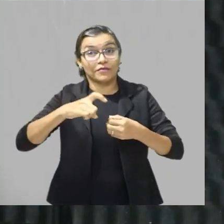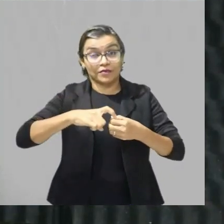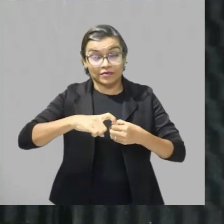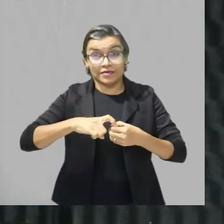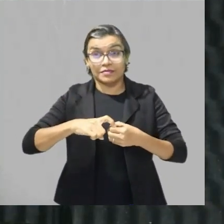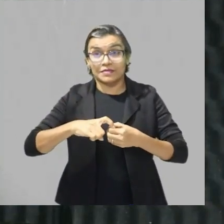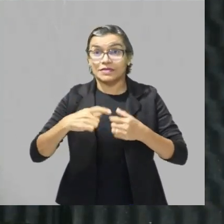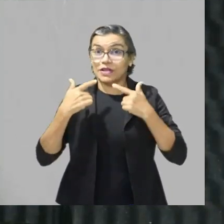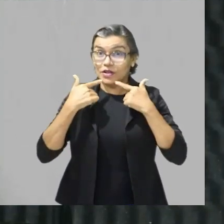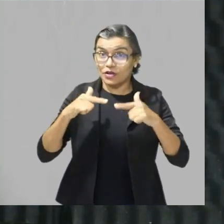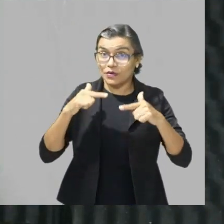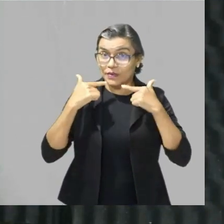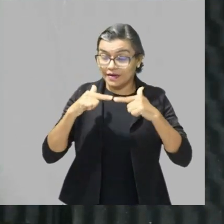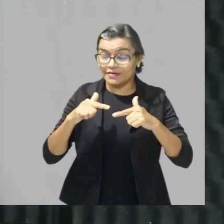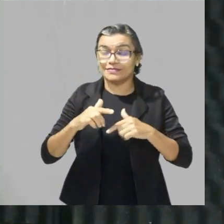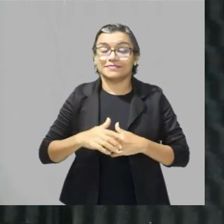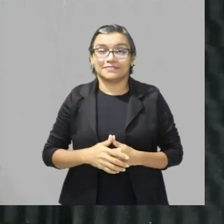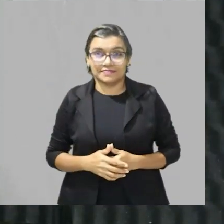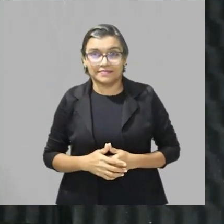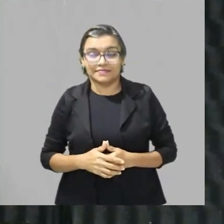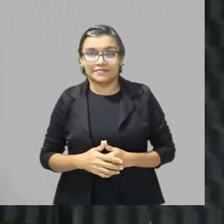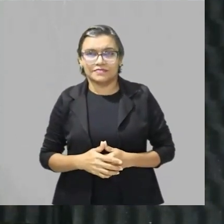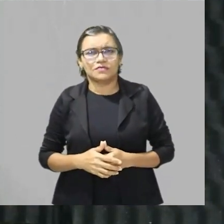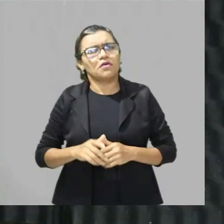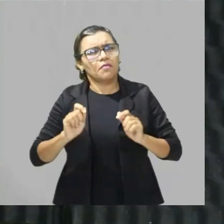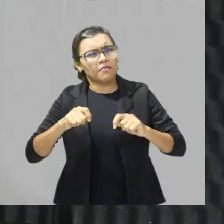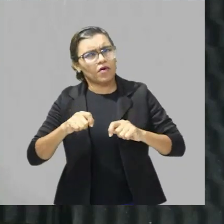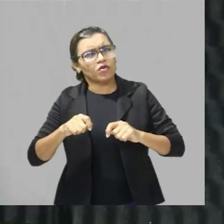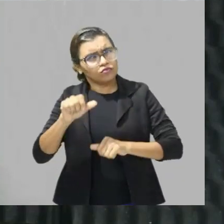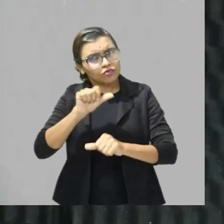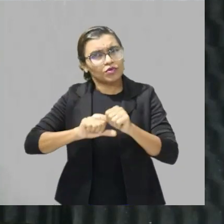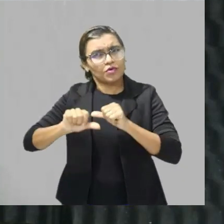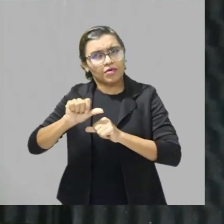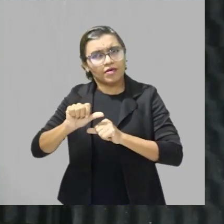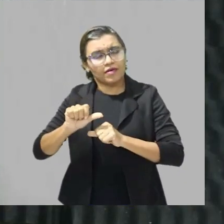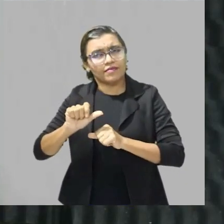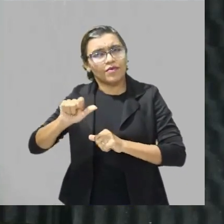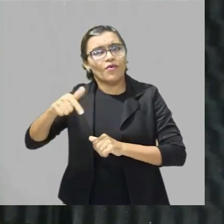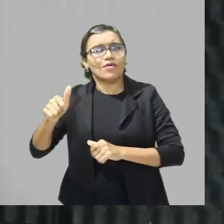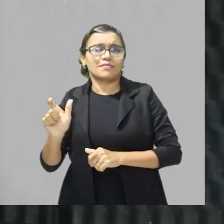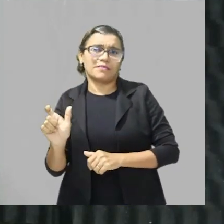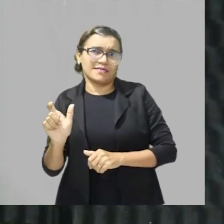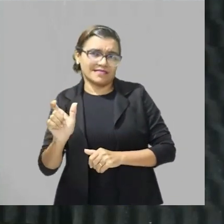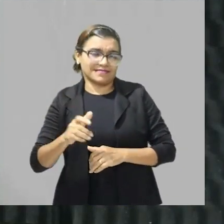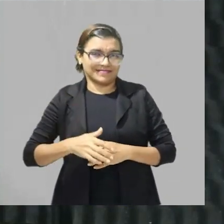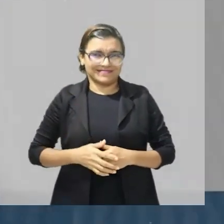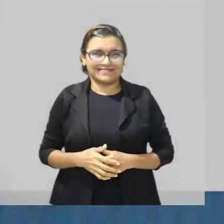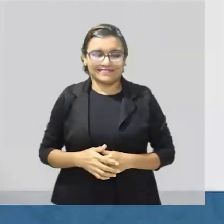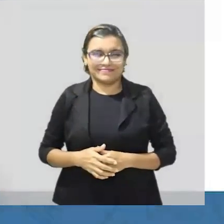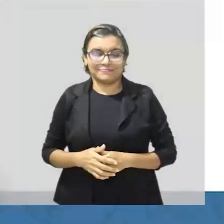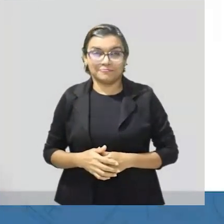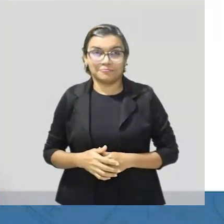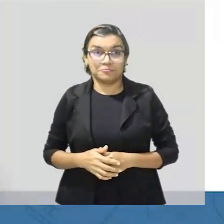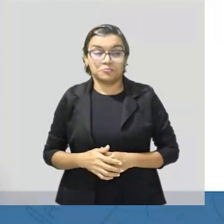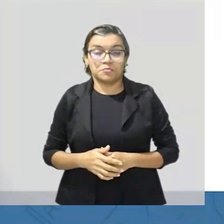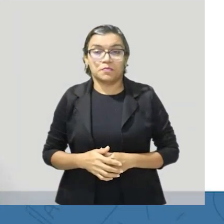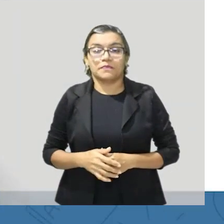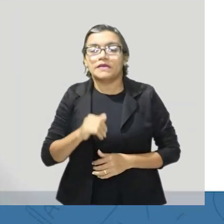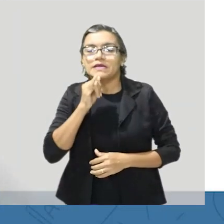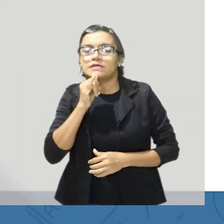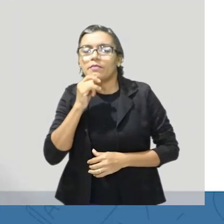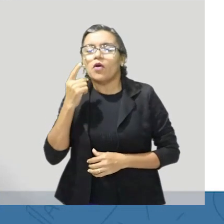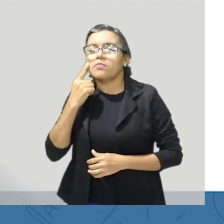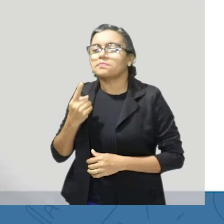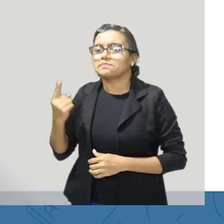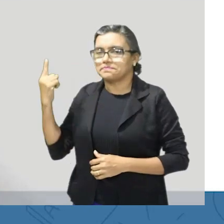fala na redação tu bota conhecimento troca por epistemologia vai dar mesmo fica até mais chique a professora